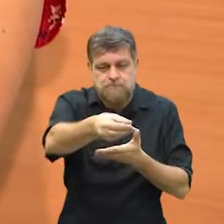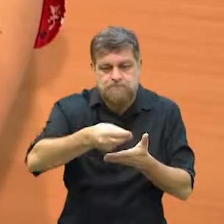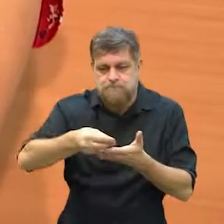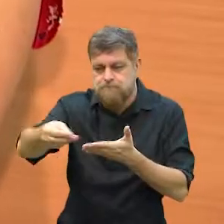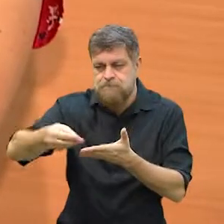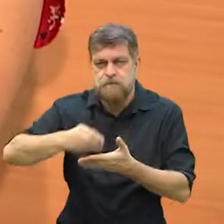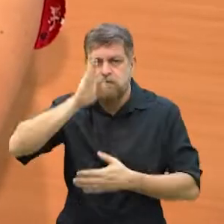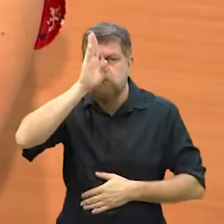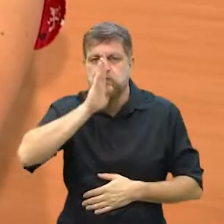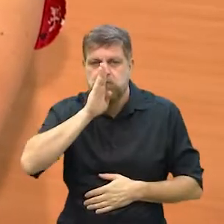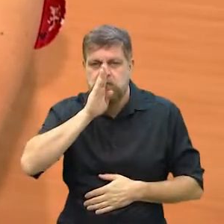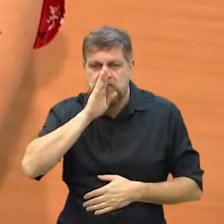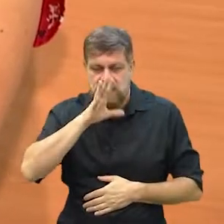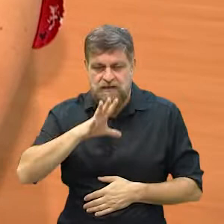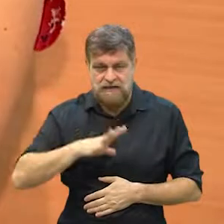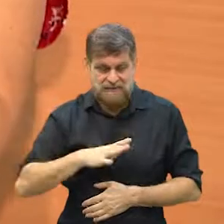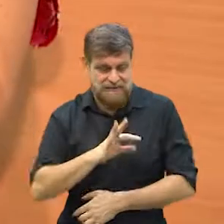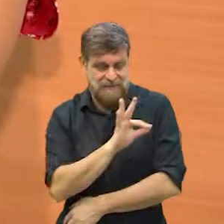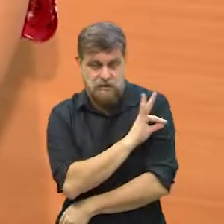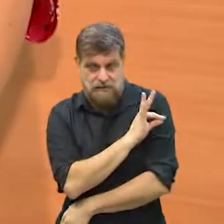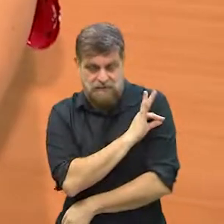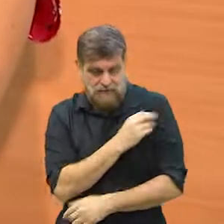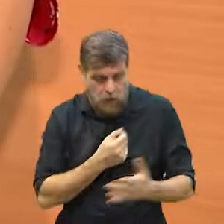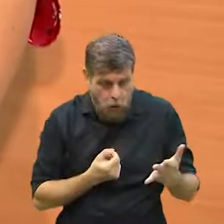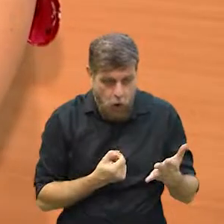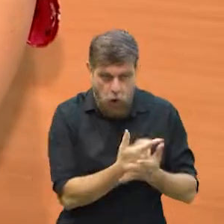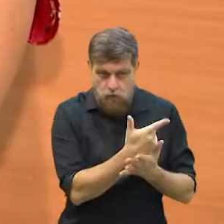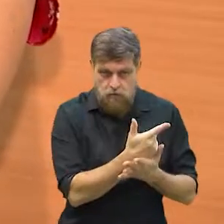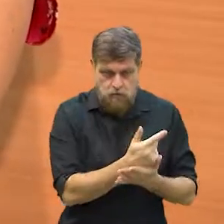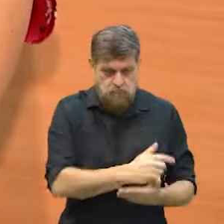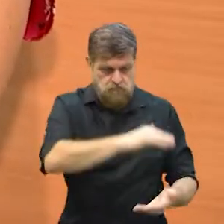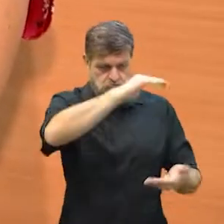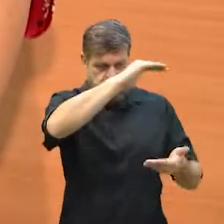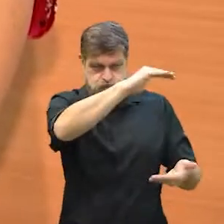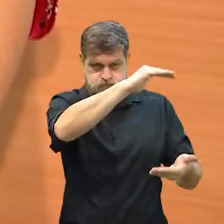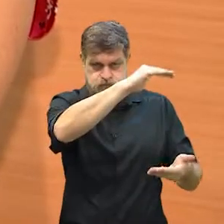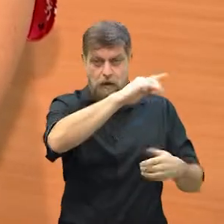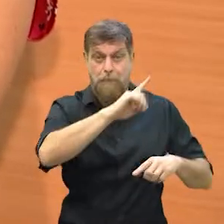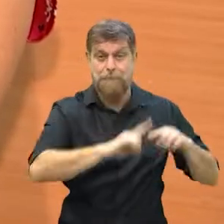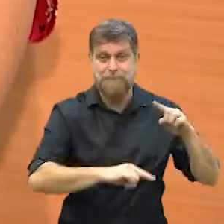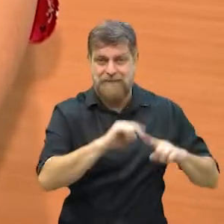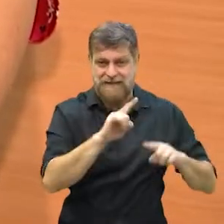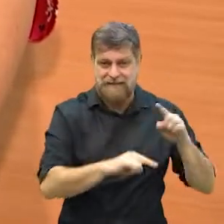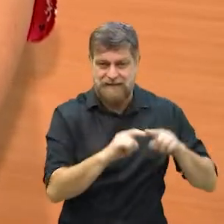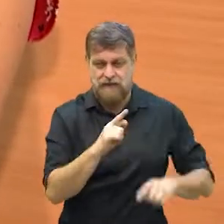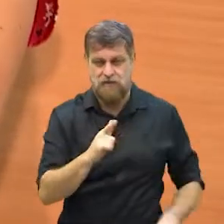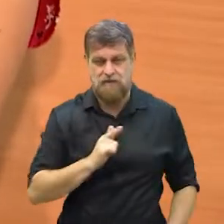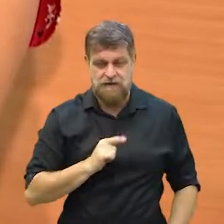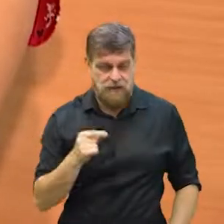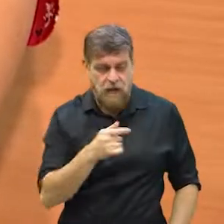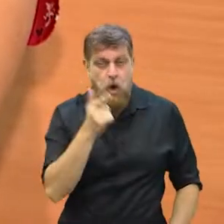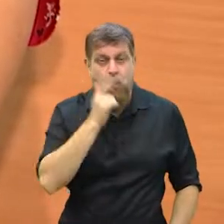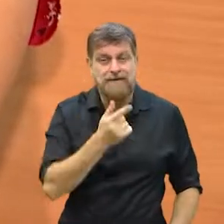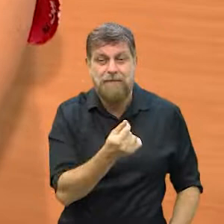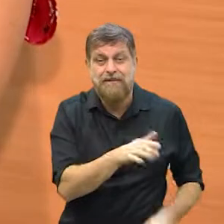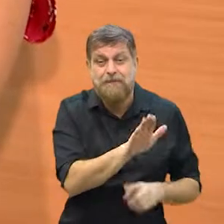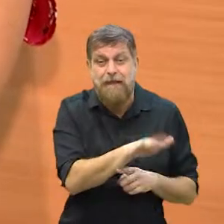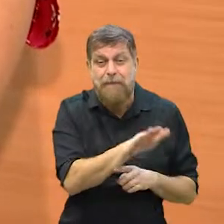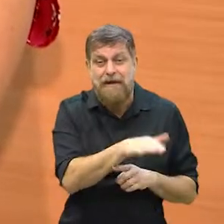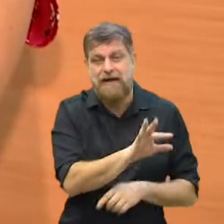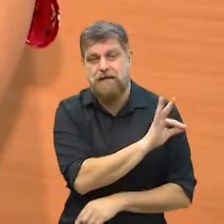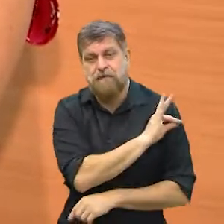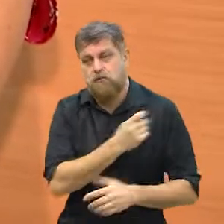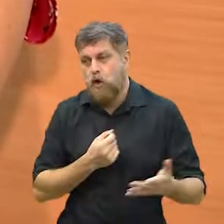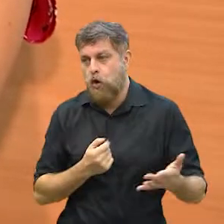é diferente quando o município compra e adquire esse tipo de material, pela escala, você